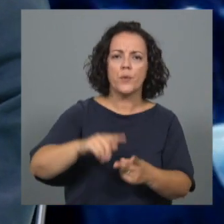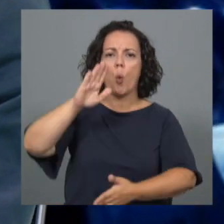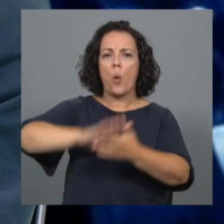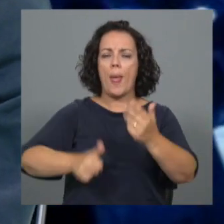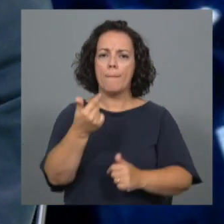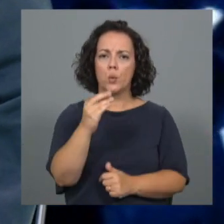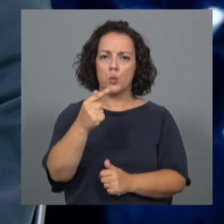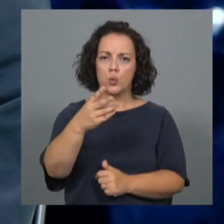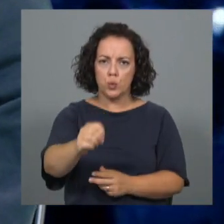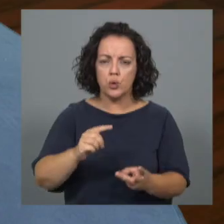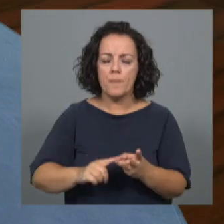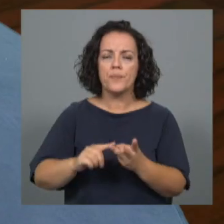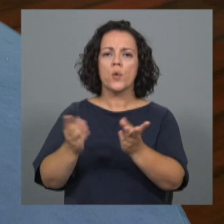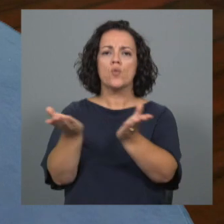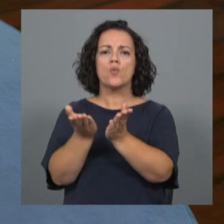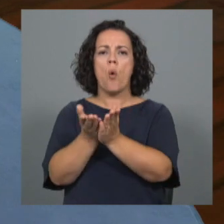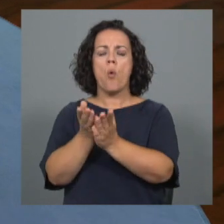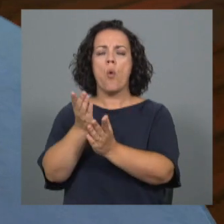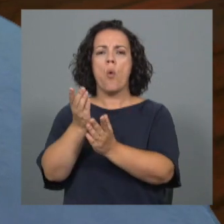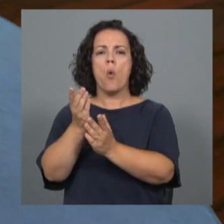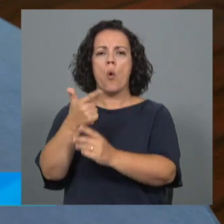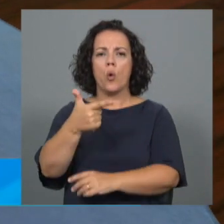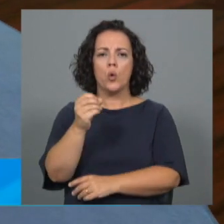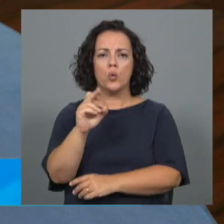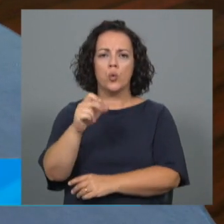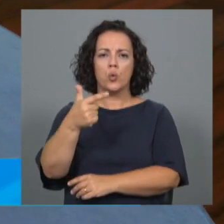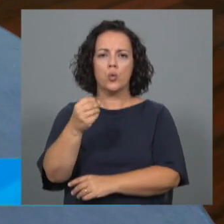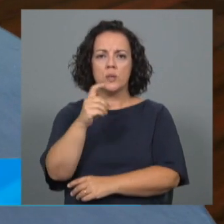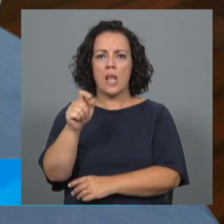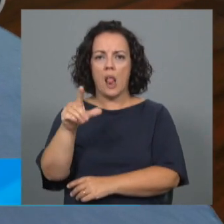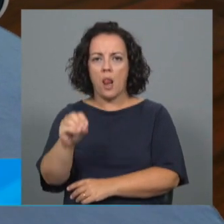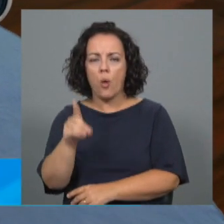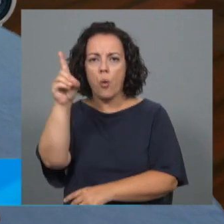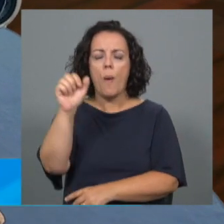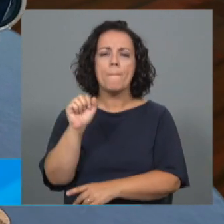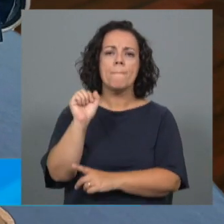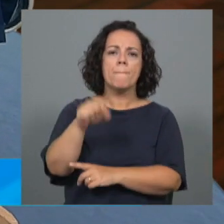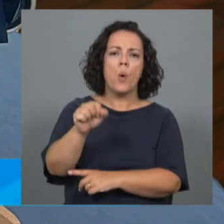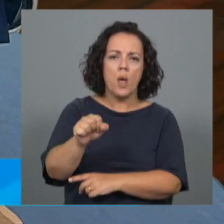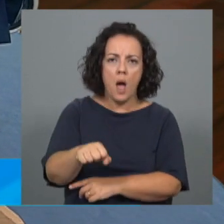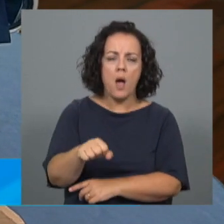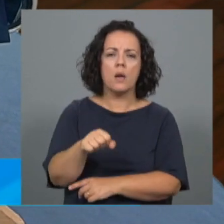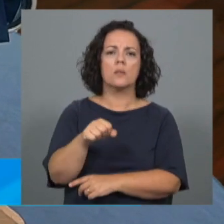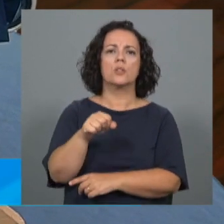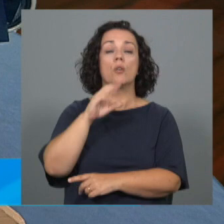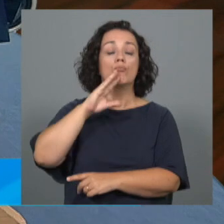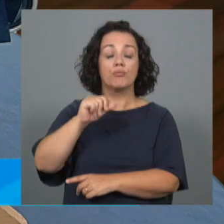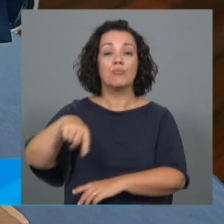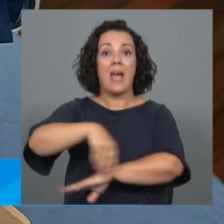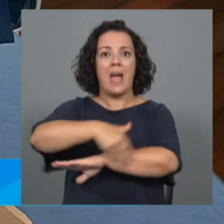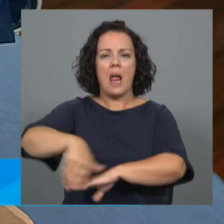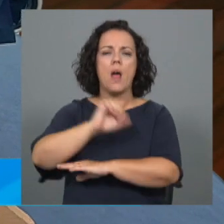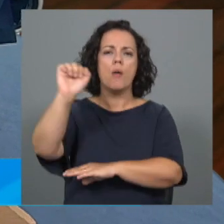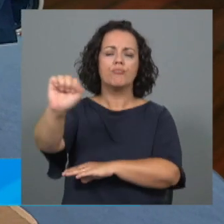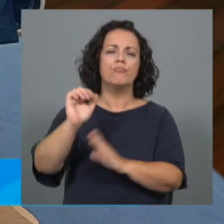Nosso Senhor dos Remédios em Tortozendo, o Colégio de Poiares da Régua, na Régua, dos